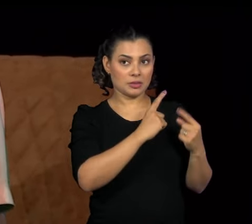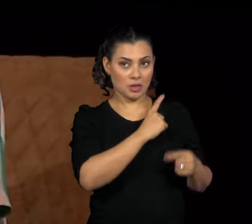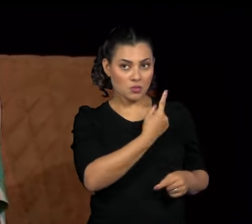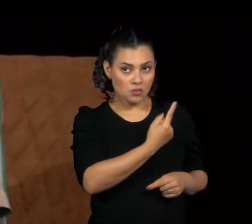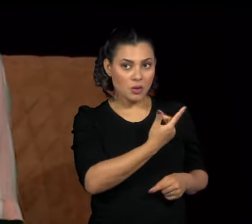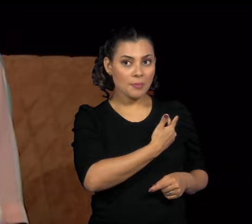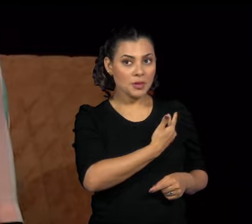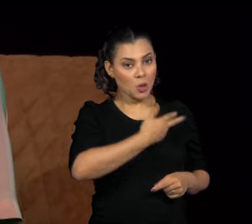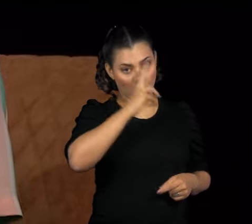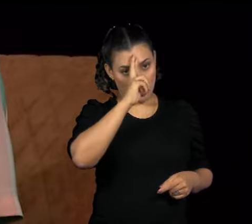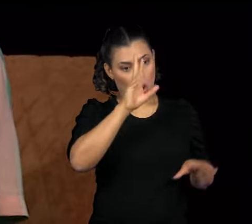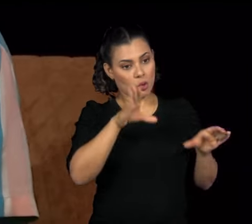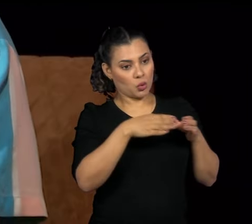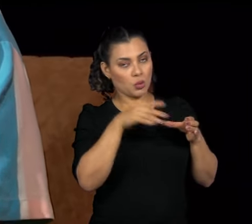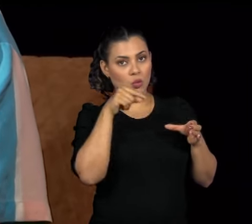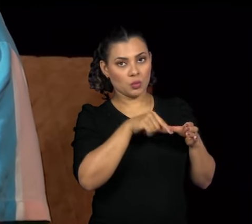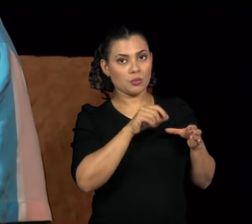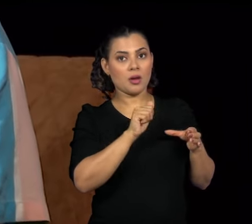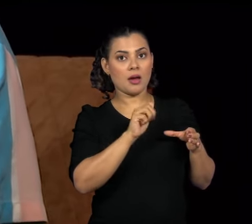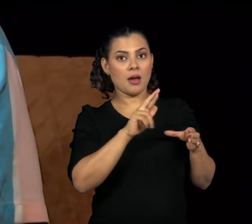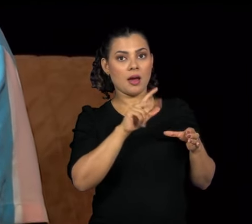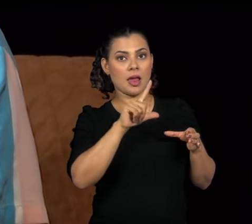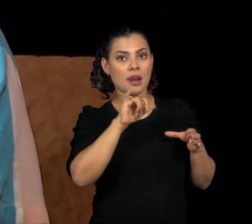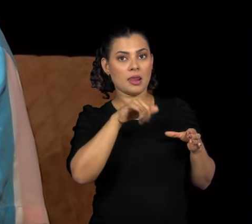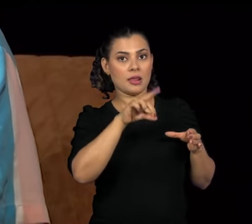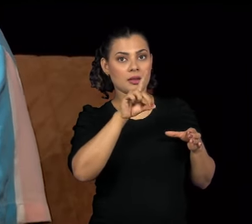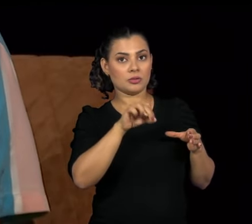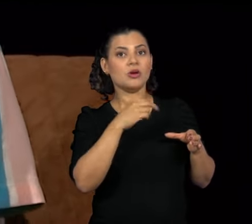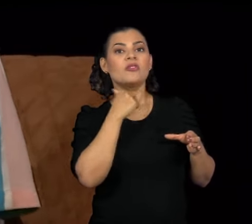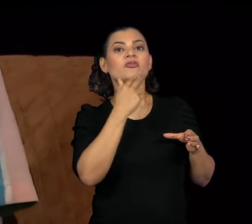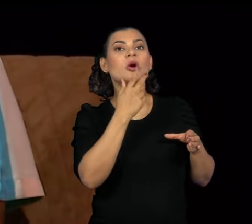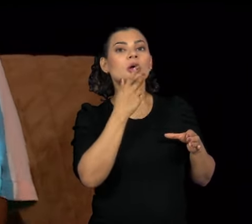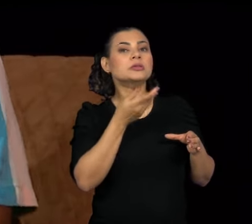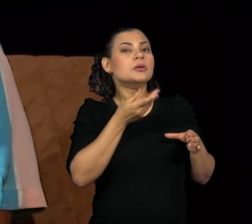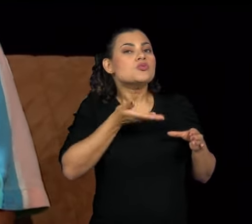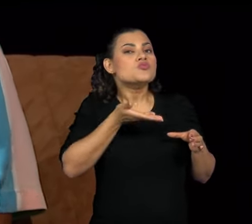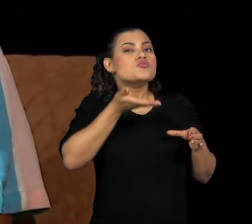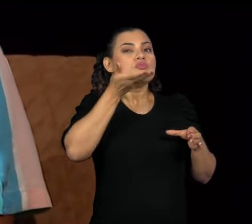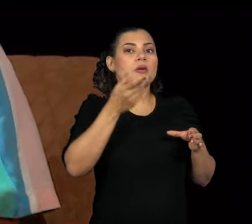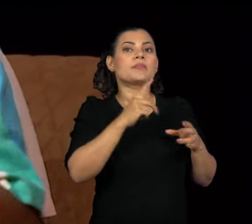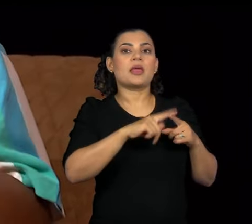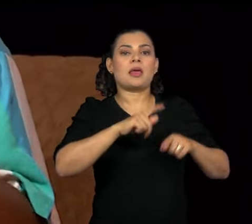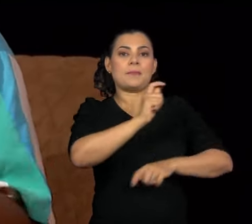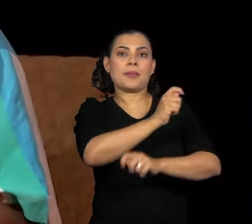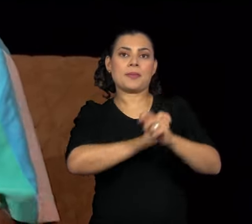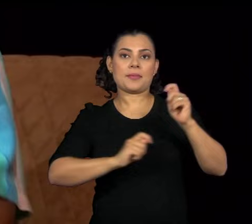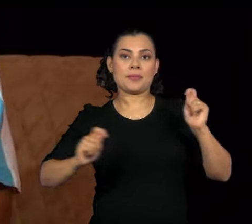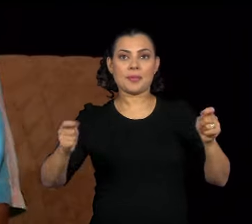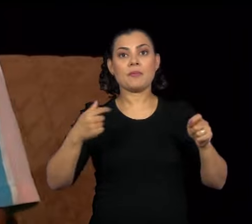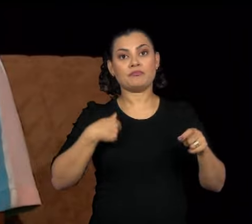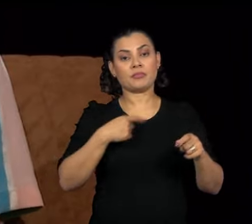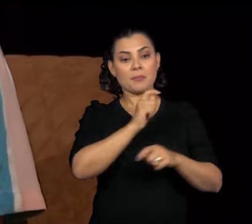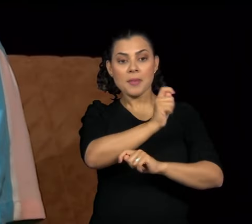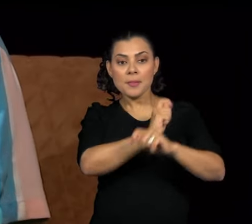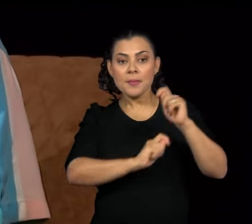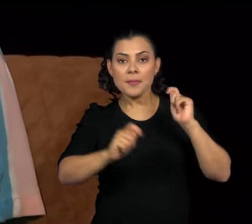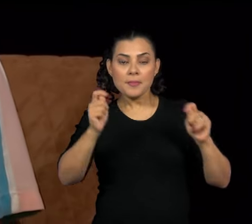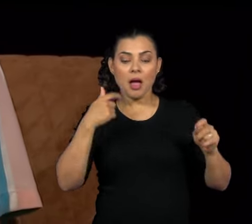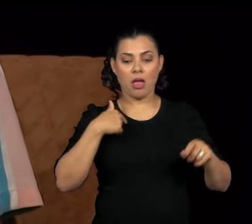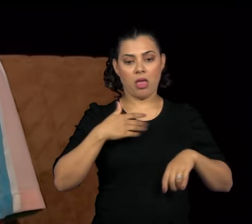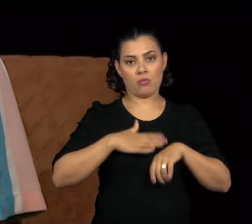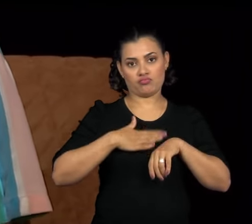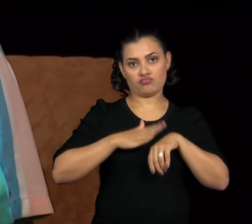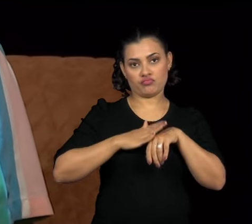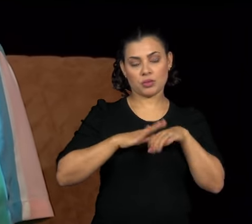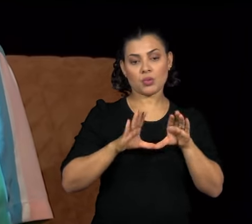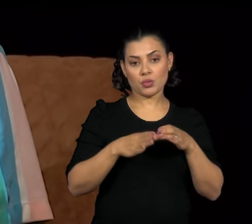o dono do conjunto, chama Arlindo, ele tem uma voz muito fina. Esse chamava Vanilson, era o baterista. Ele falou, sou baterista e tal, do conjunto.